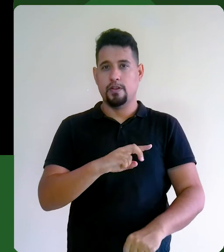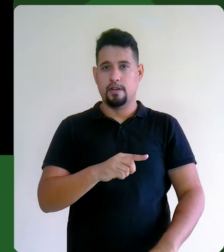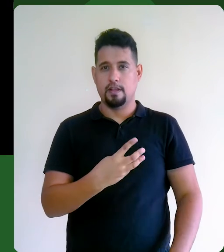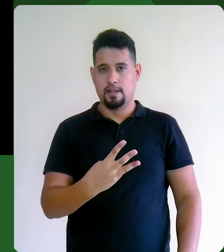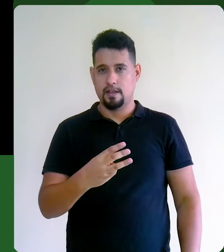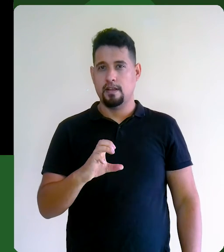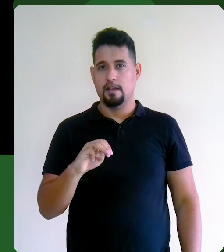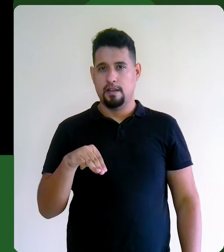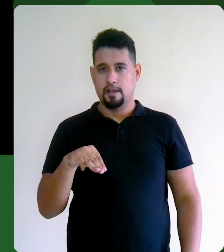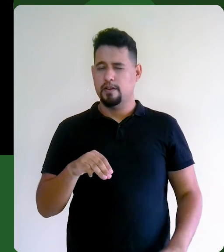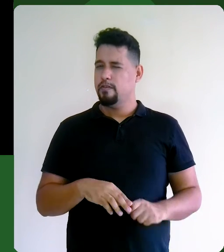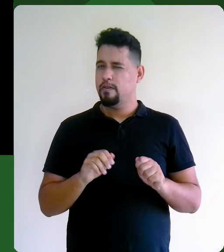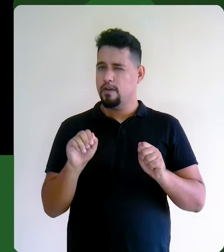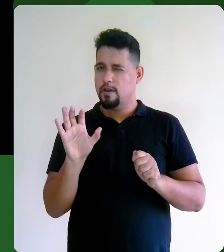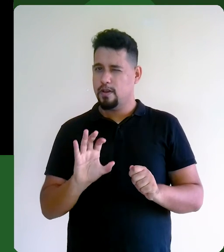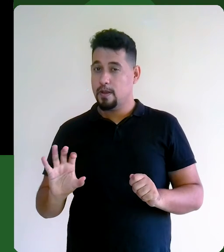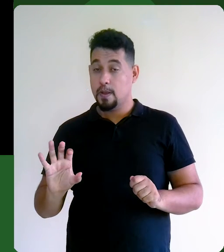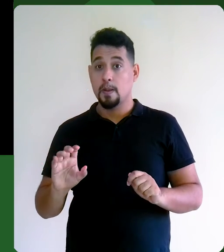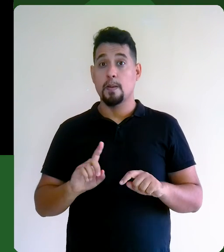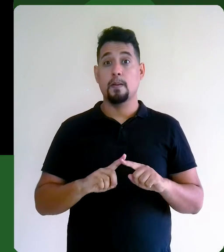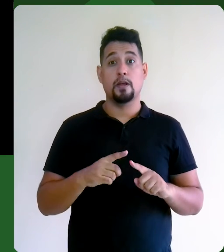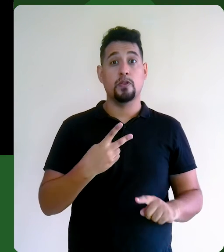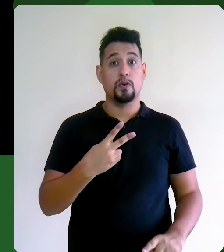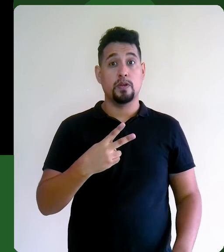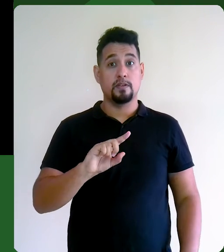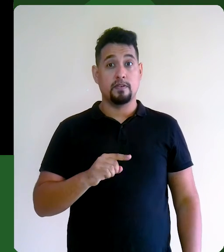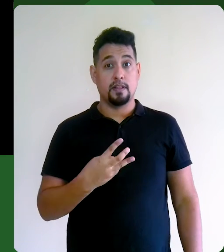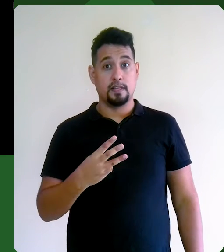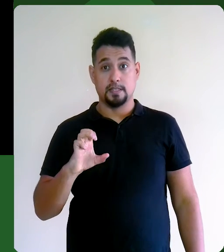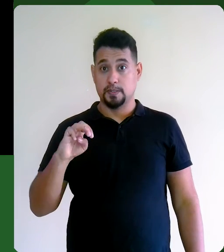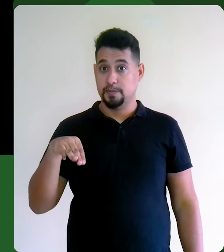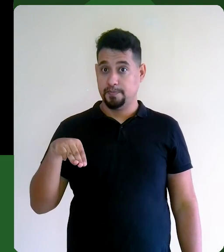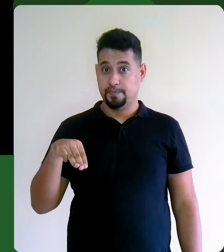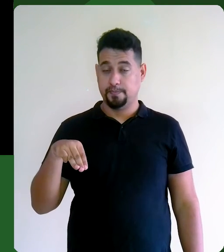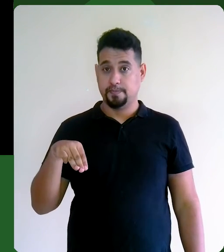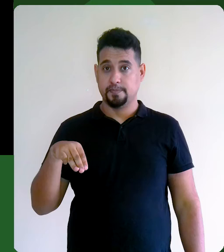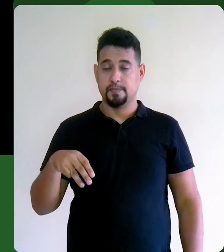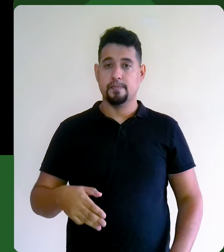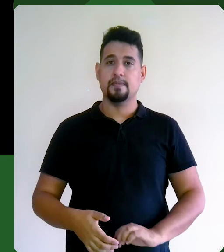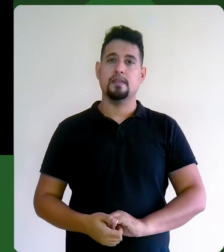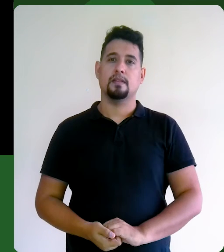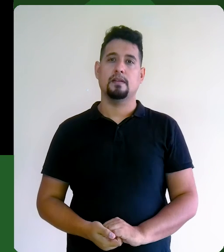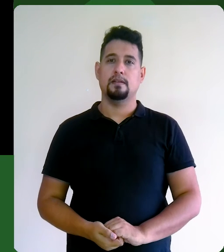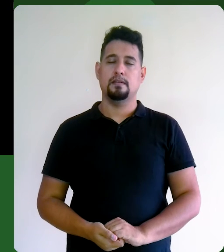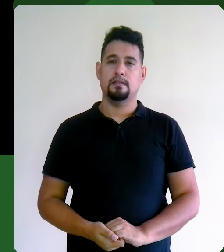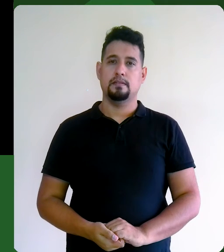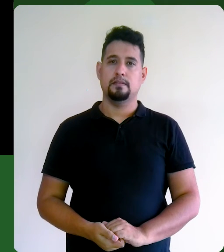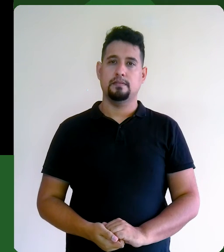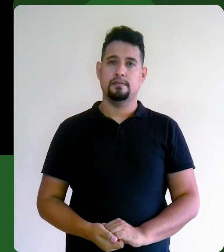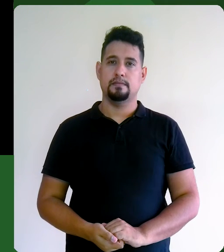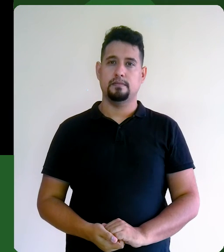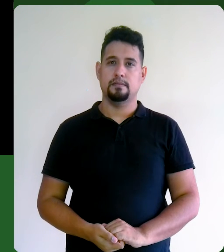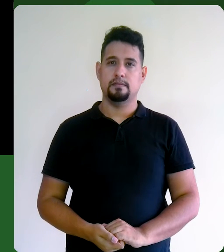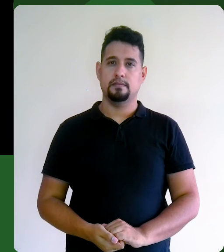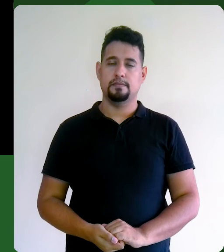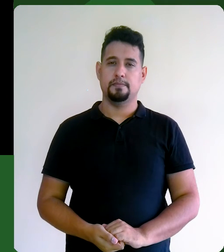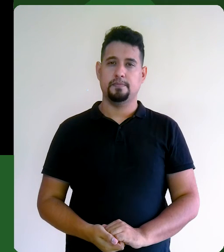3. Vou jogar mais ele pro ladinho. Mais 2 centímetros e 3.